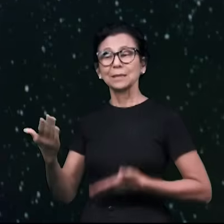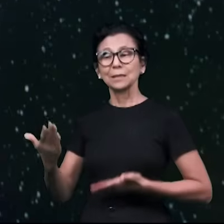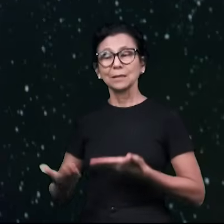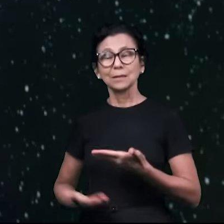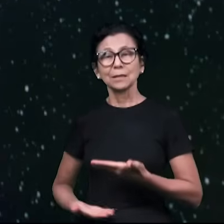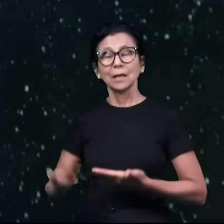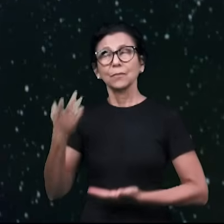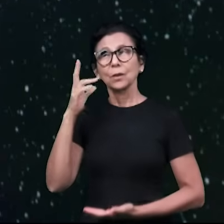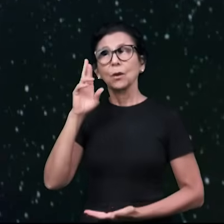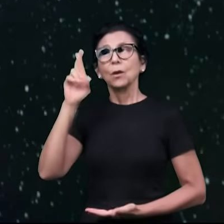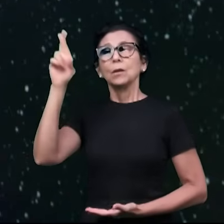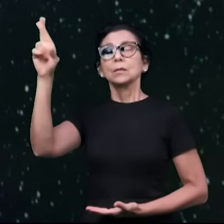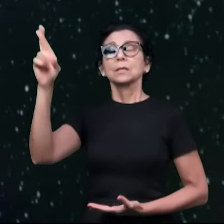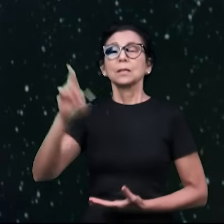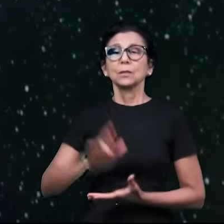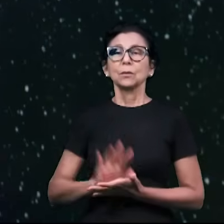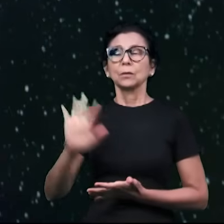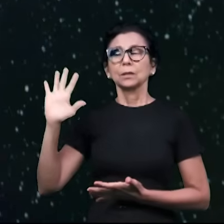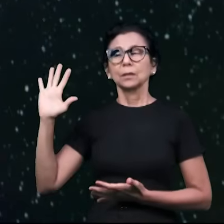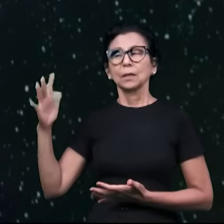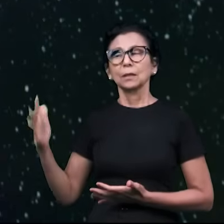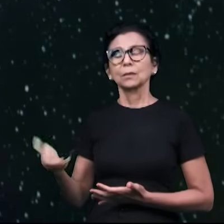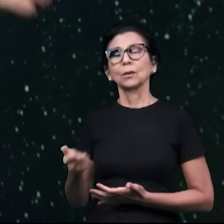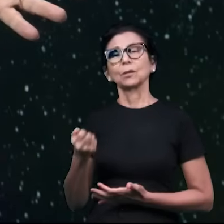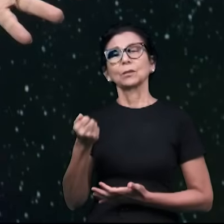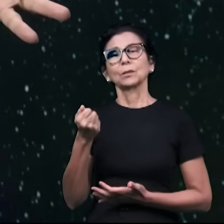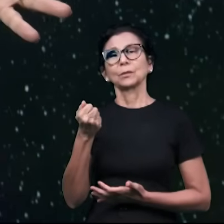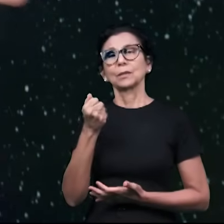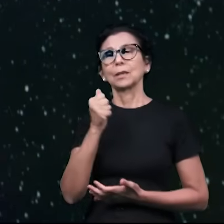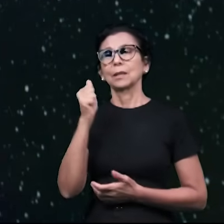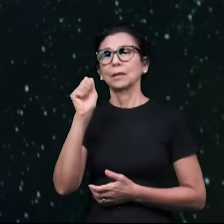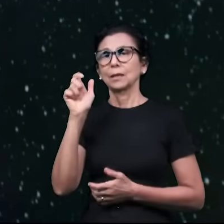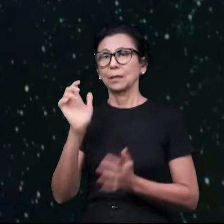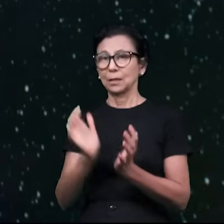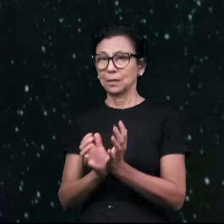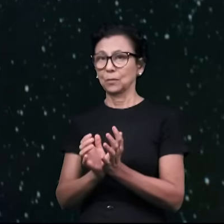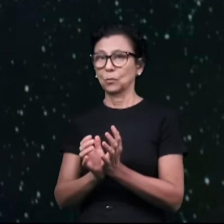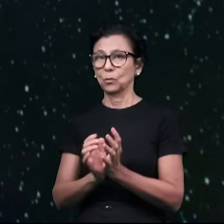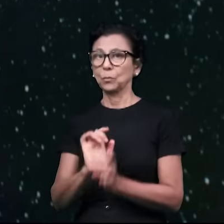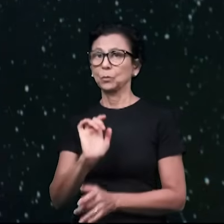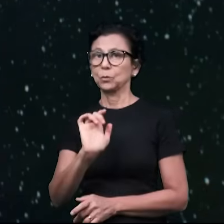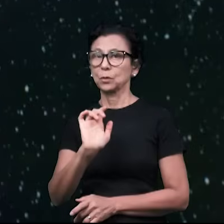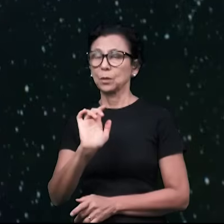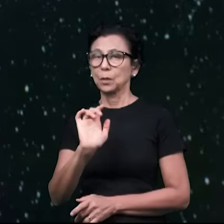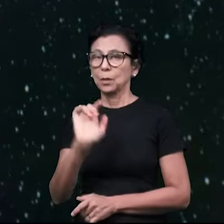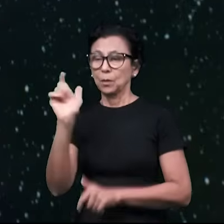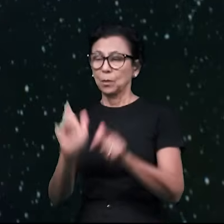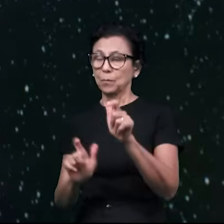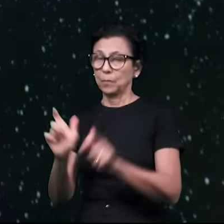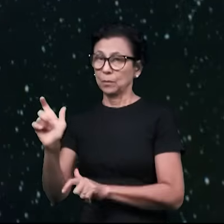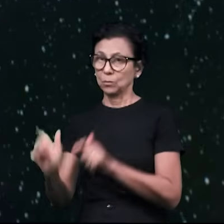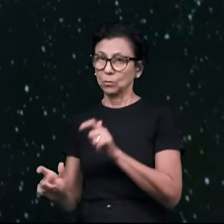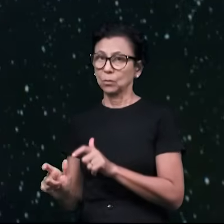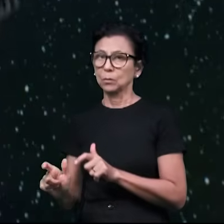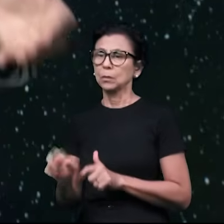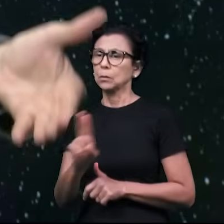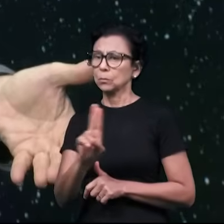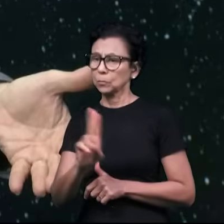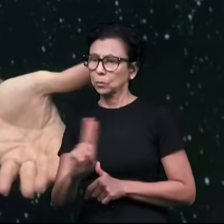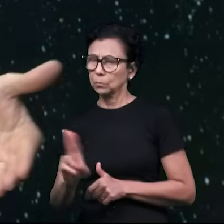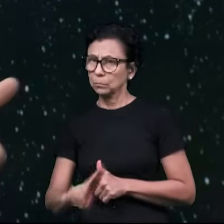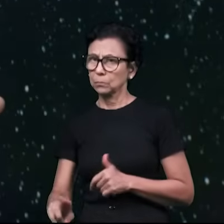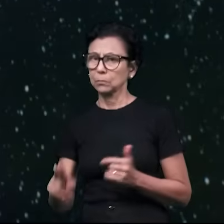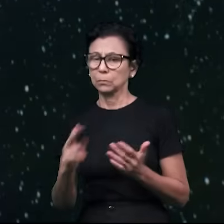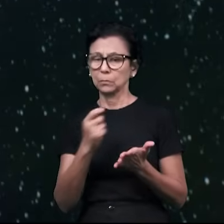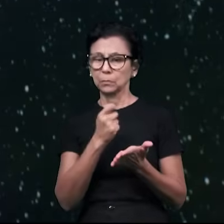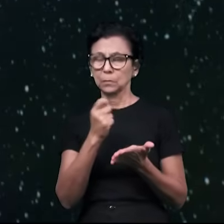Esses têm os seus registros no livro da vida, ou seja, adquiriram o direito e devem